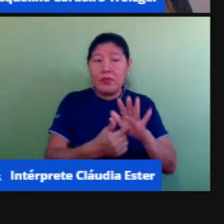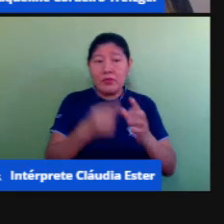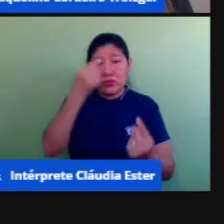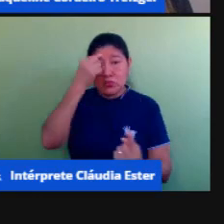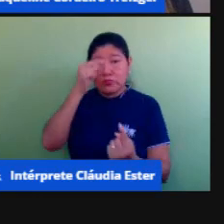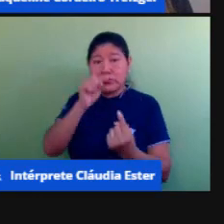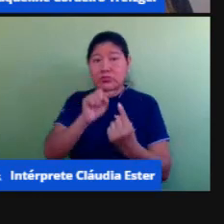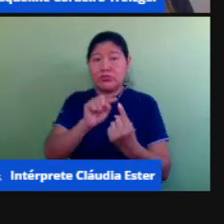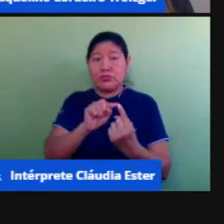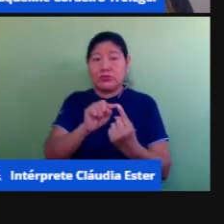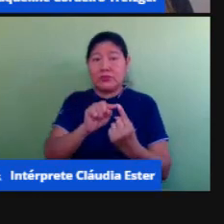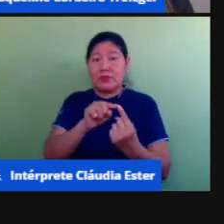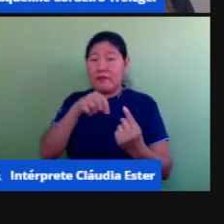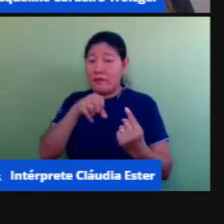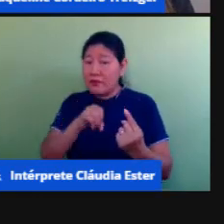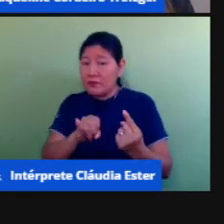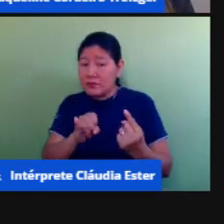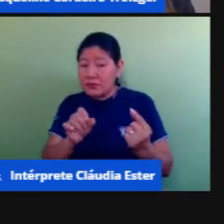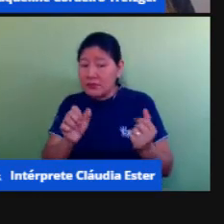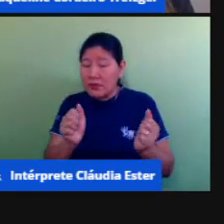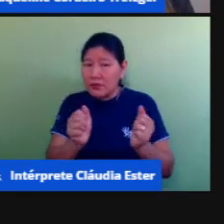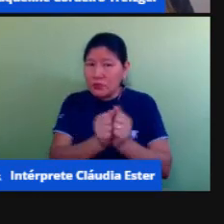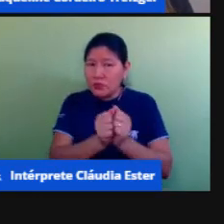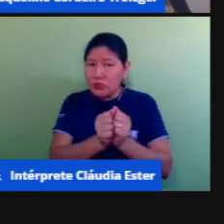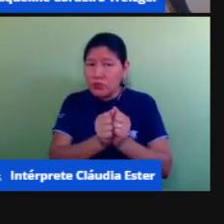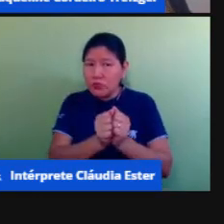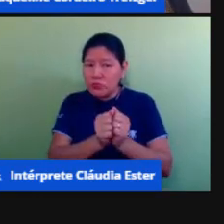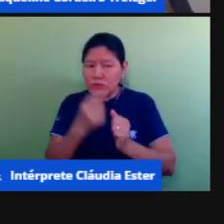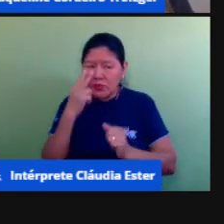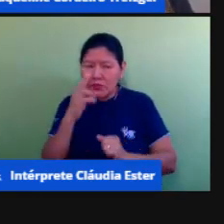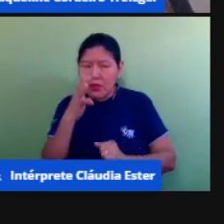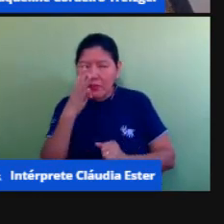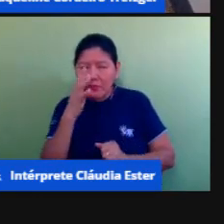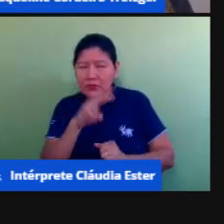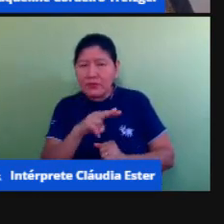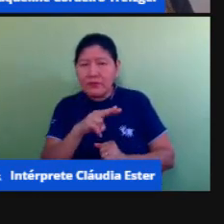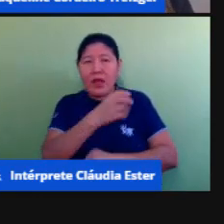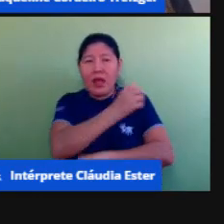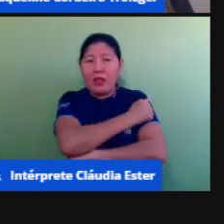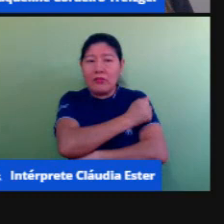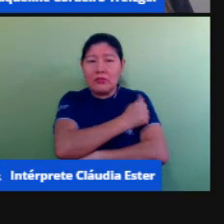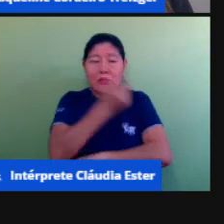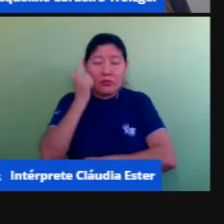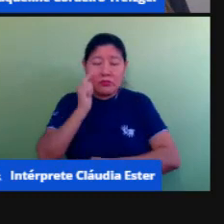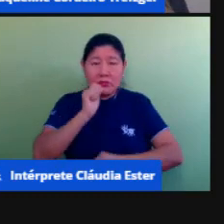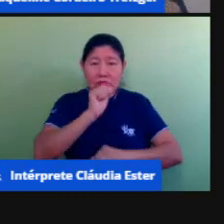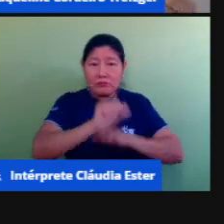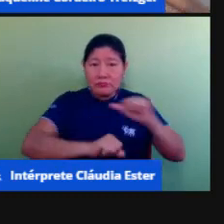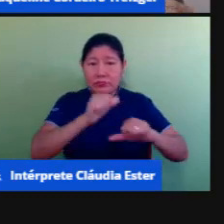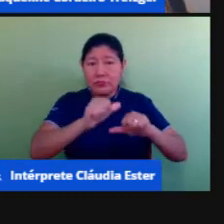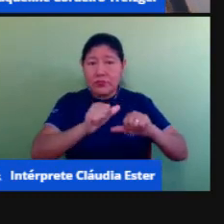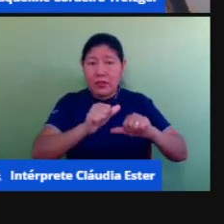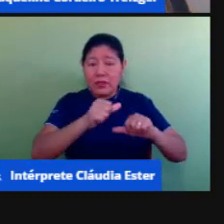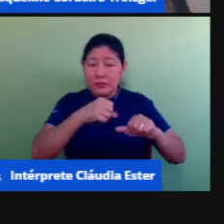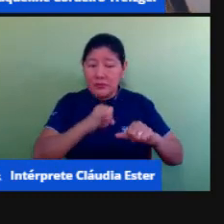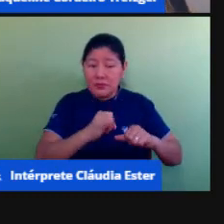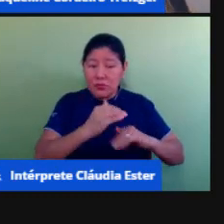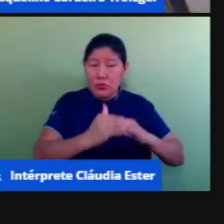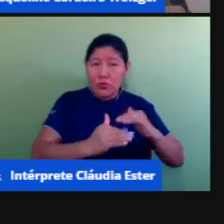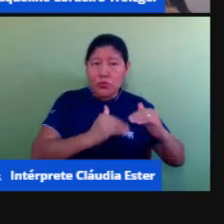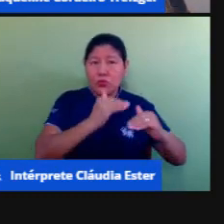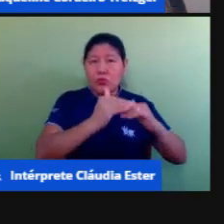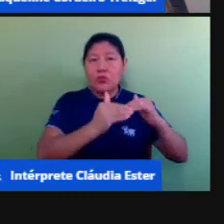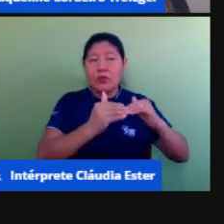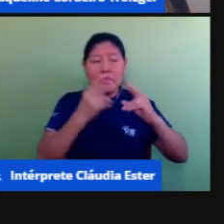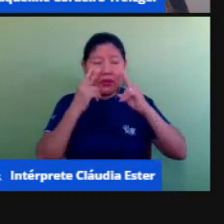não sendo alcançados pelos alunos. Se a dificuldade em si que o aluno, identificar as dificuldades que